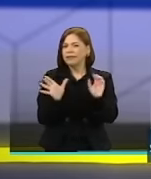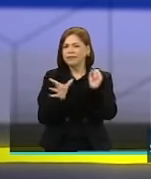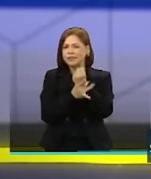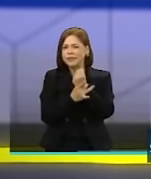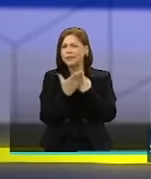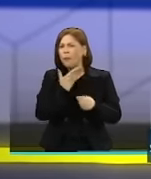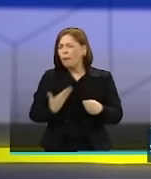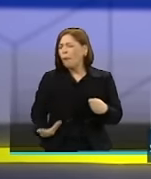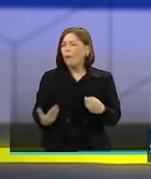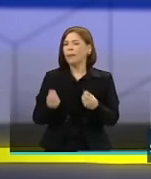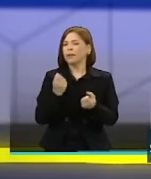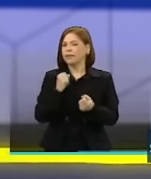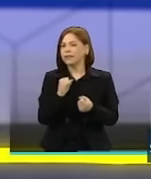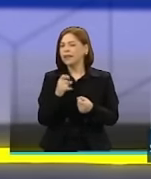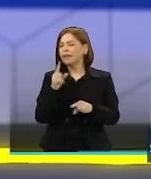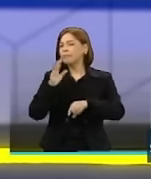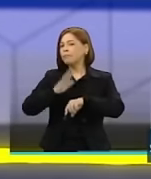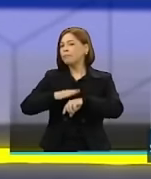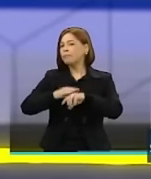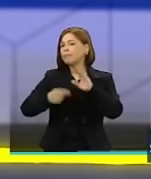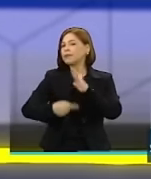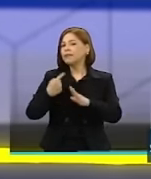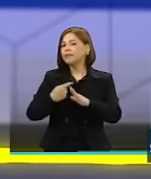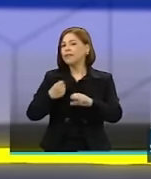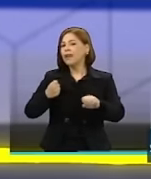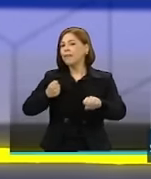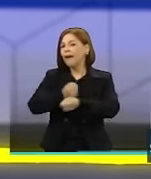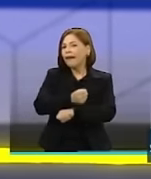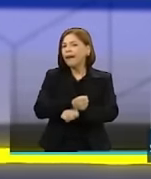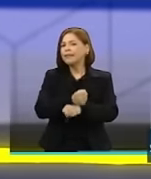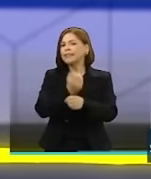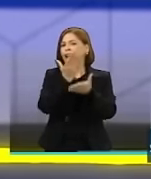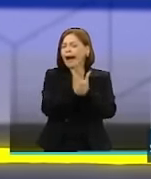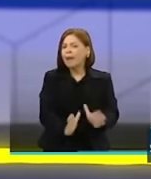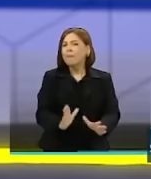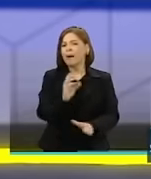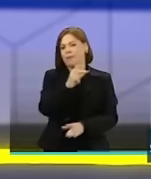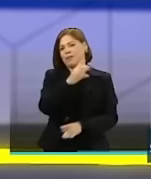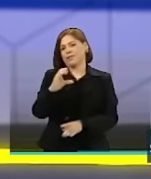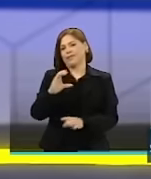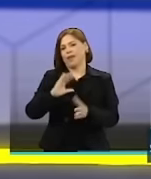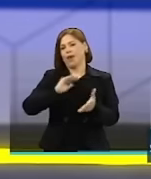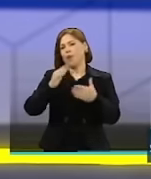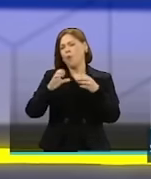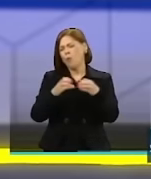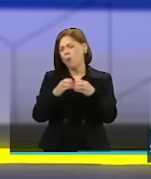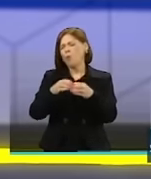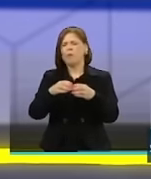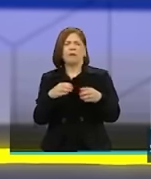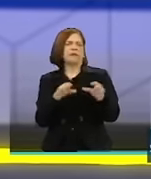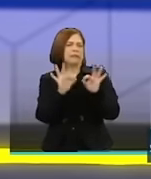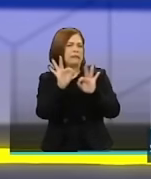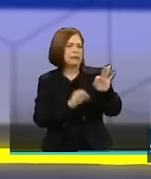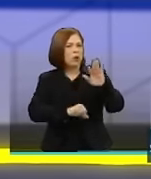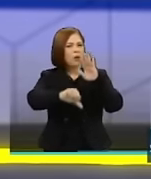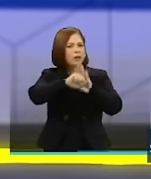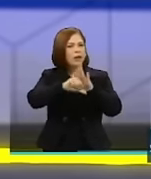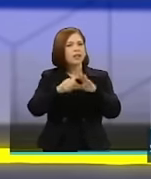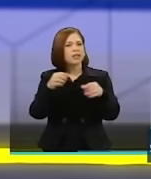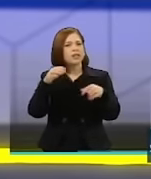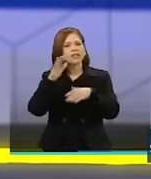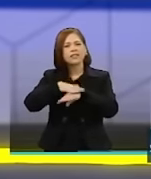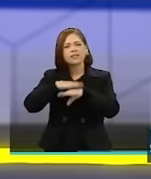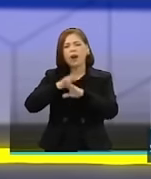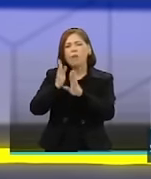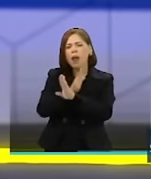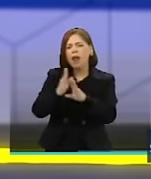de segurança pública se você não atacar o PCC, o crime organizado e outras organizações criminosas que estão